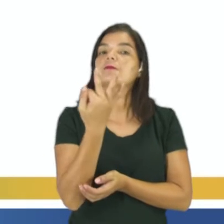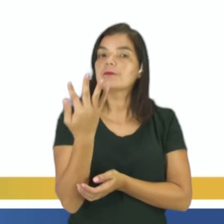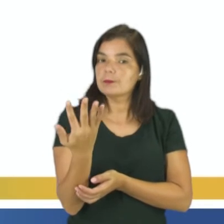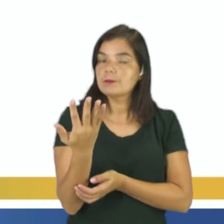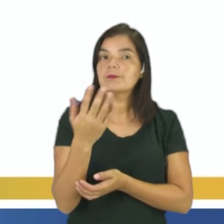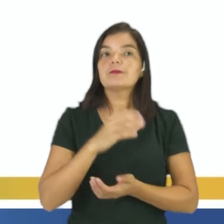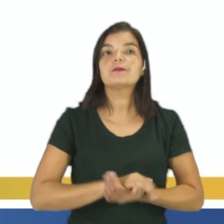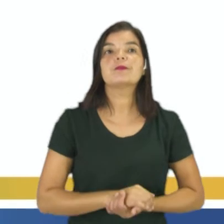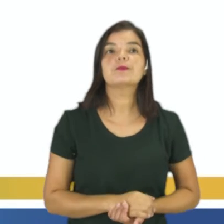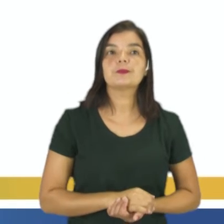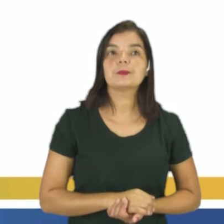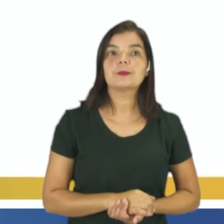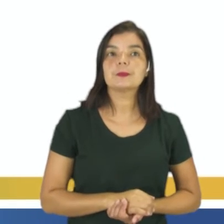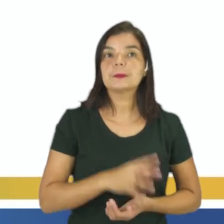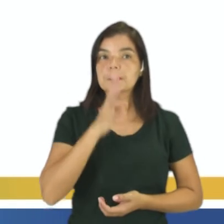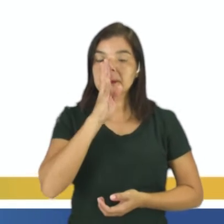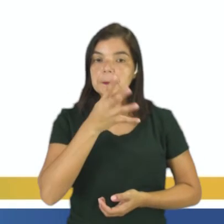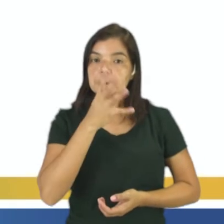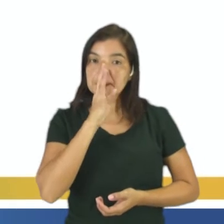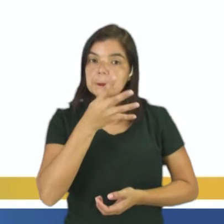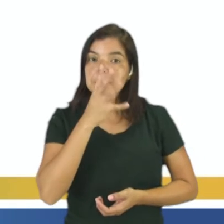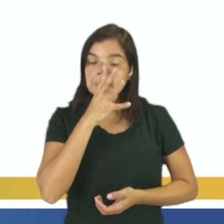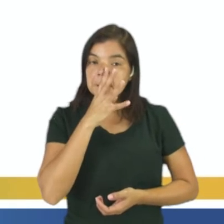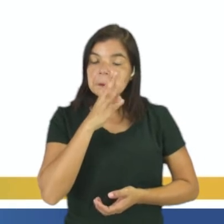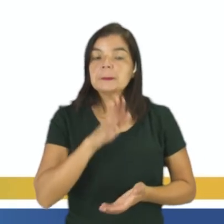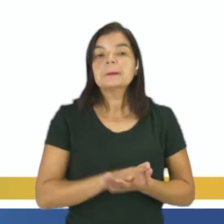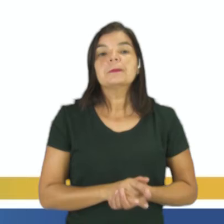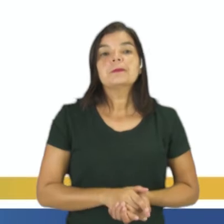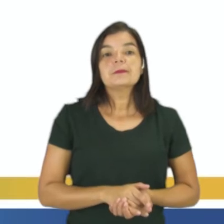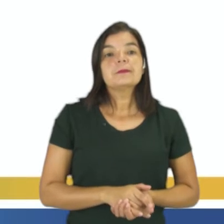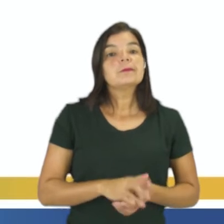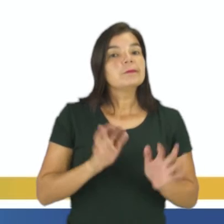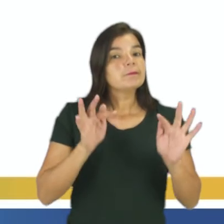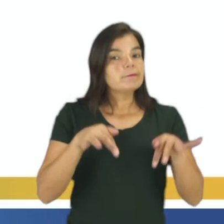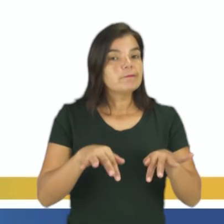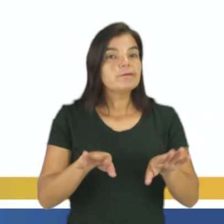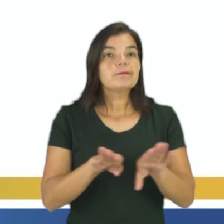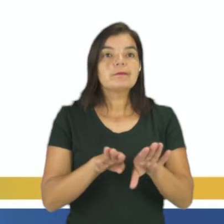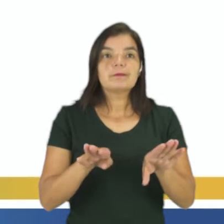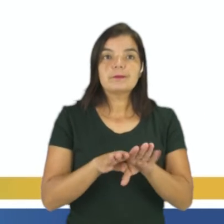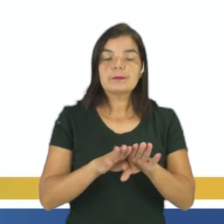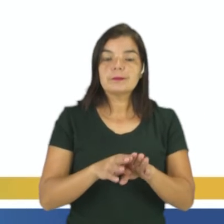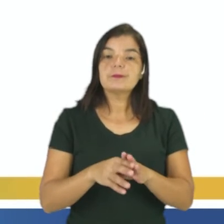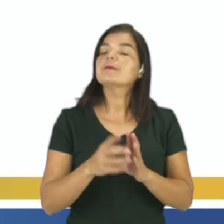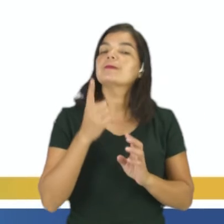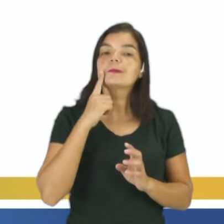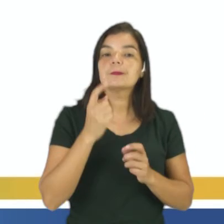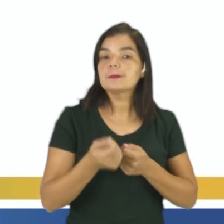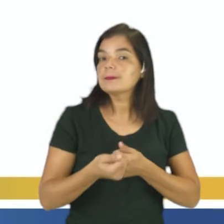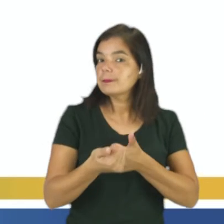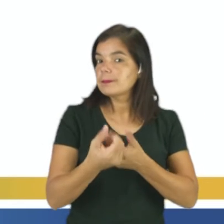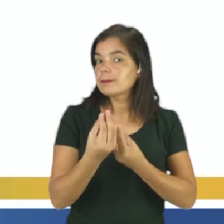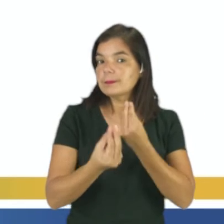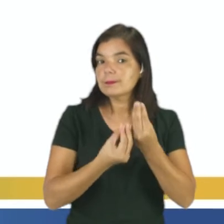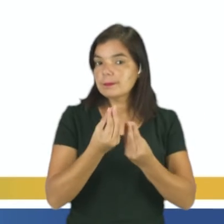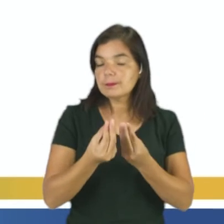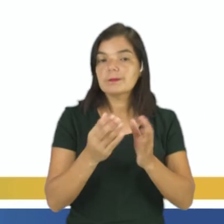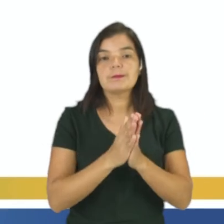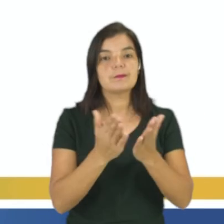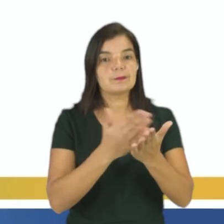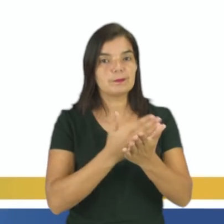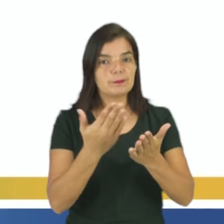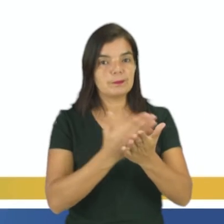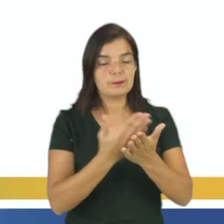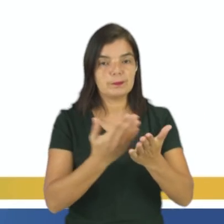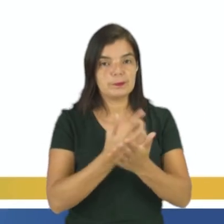foi relevante, a crítica, que é a penúltima parte, e a última é a indicação, quando você recomenda ou não a obra